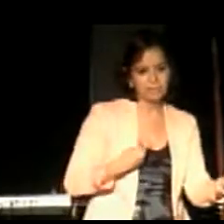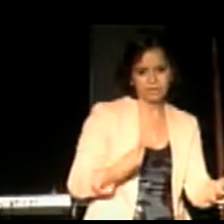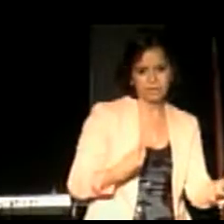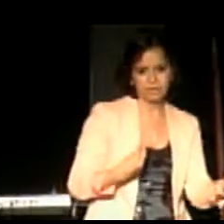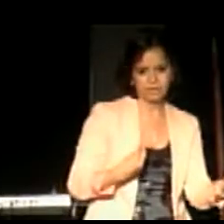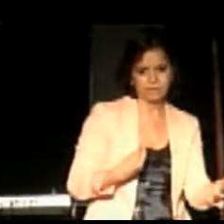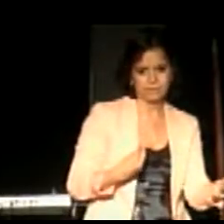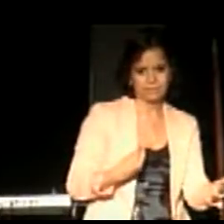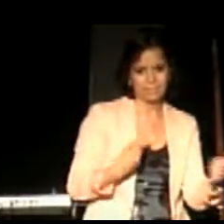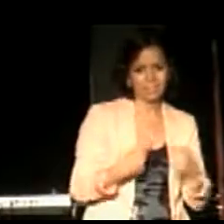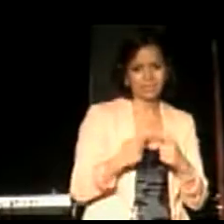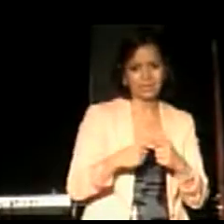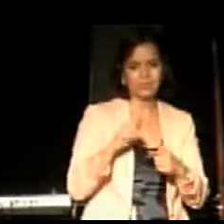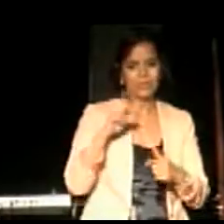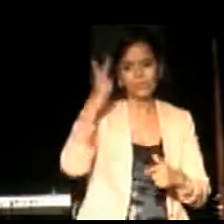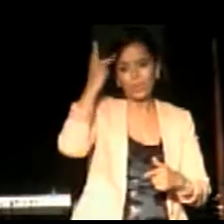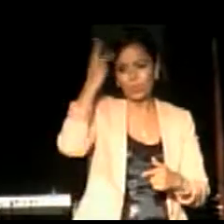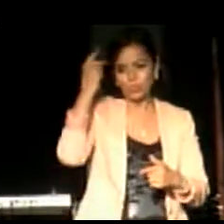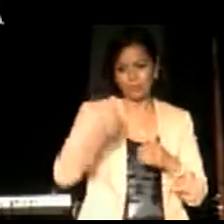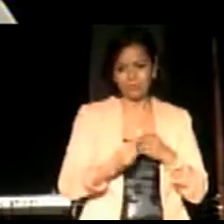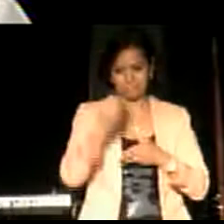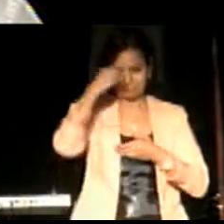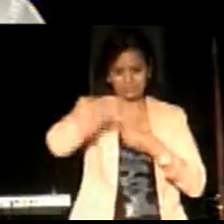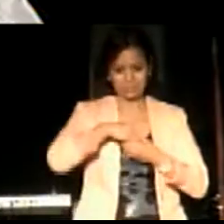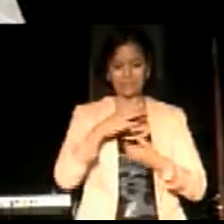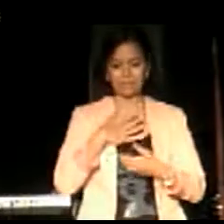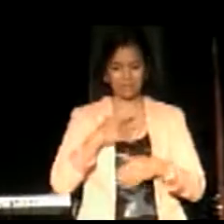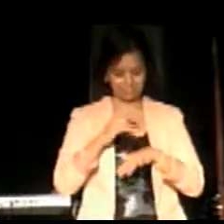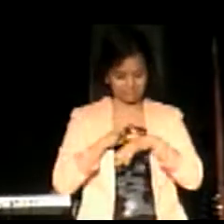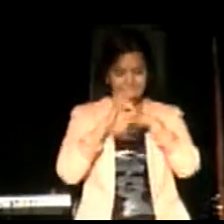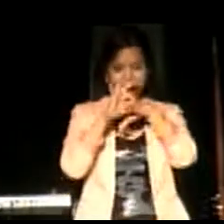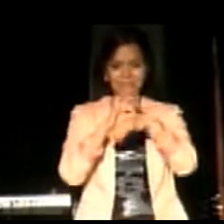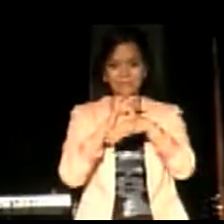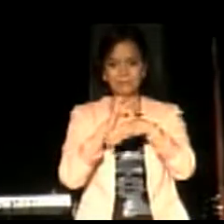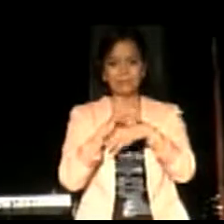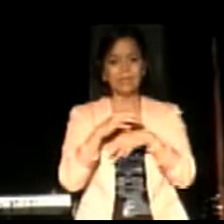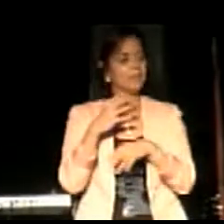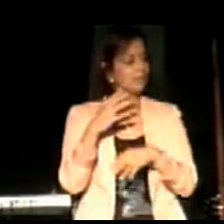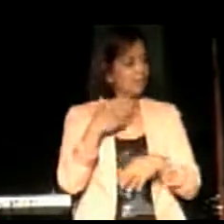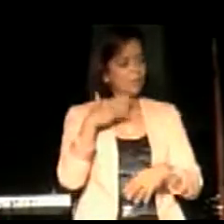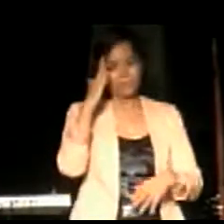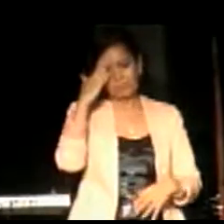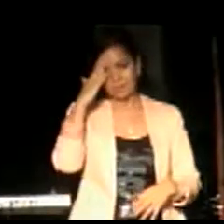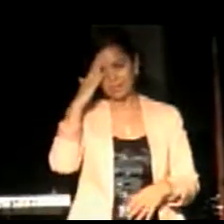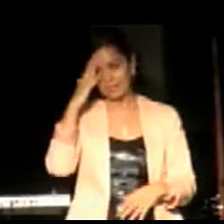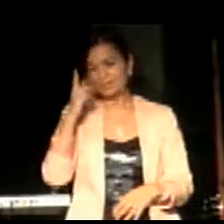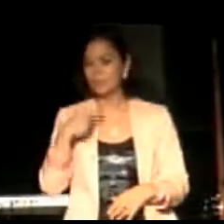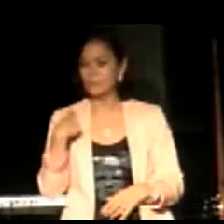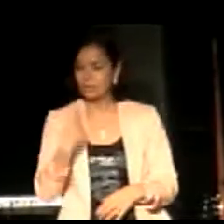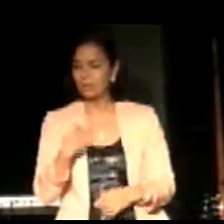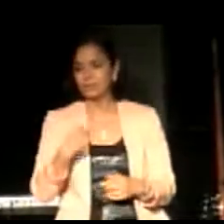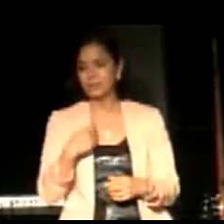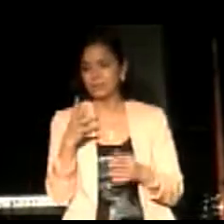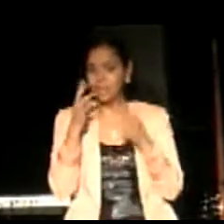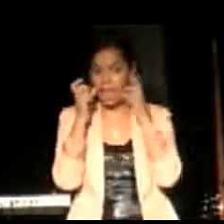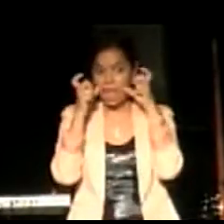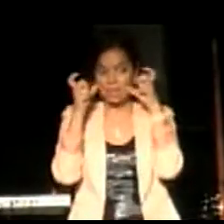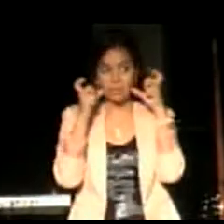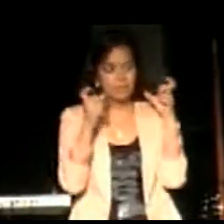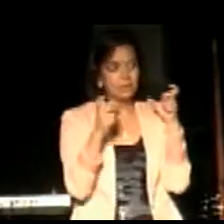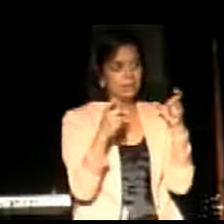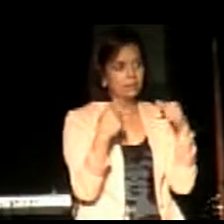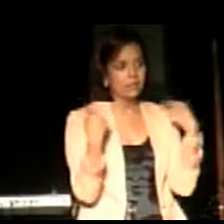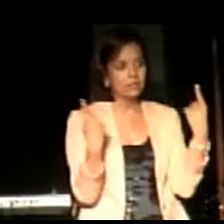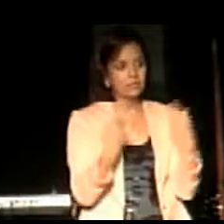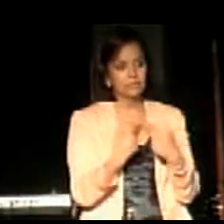natural, não está aqui, não é próprio de mim. Então, eu tenho que abrir mão. E logo depois